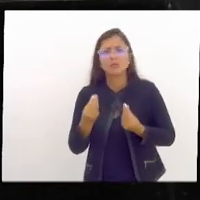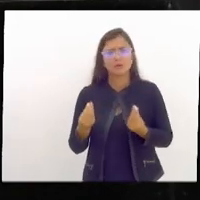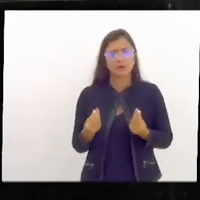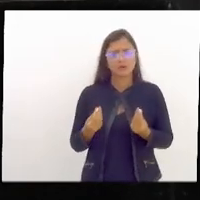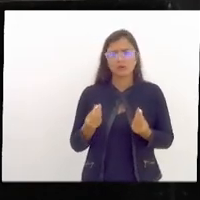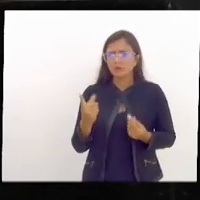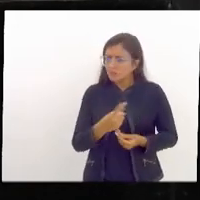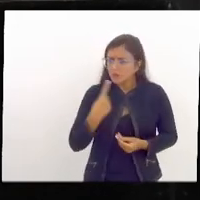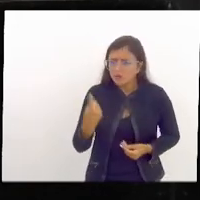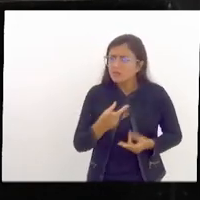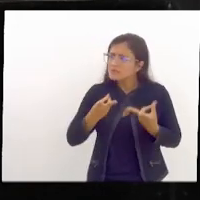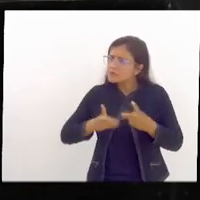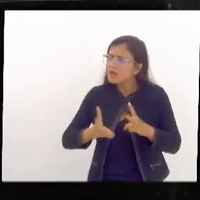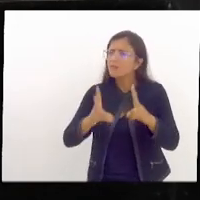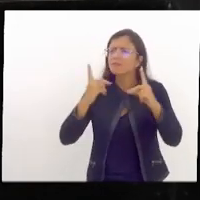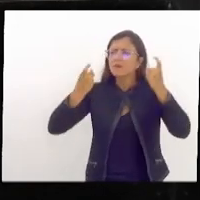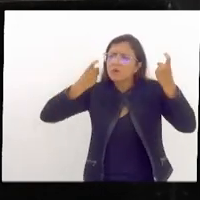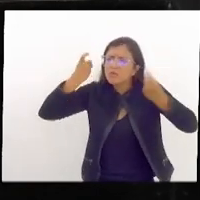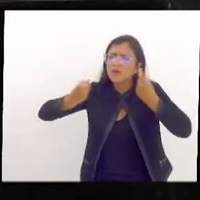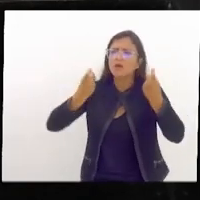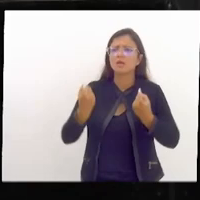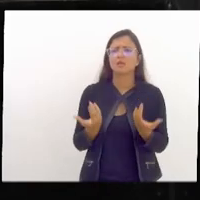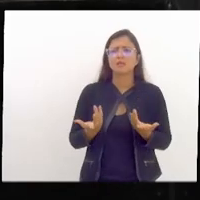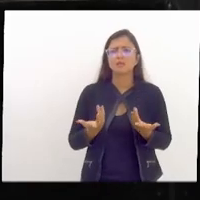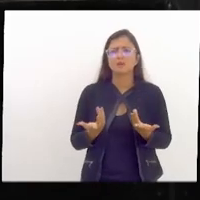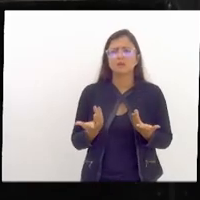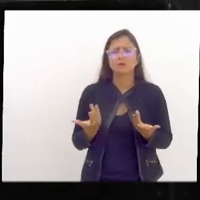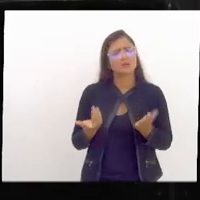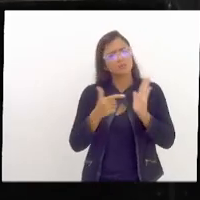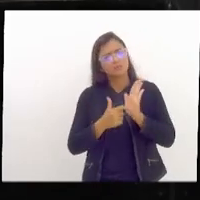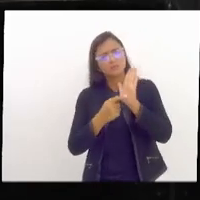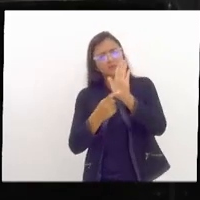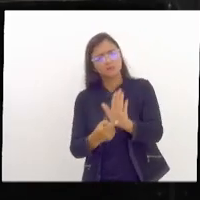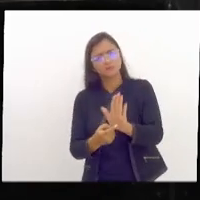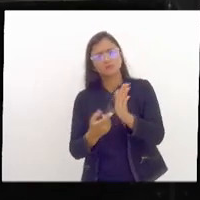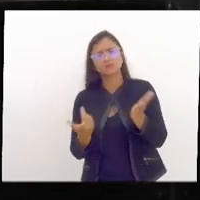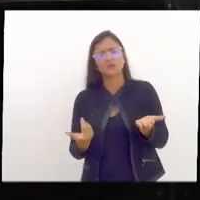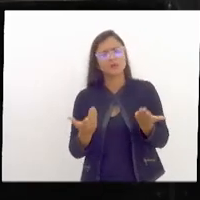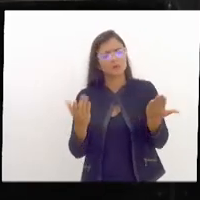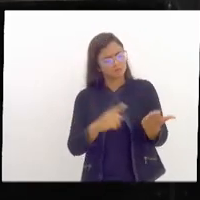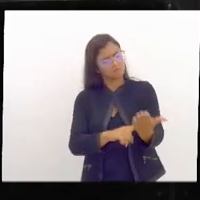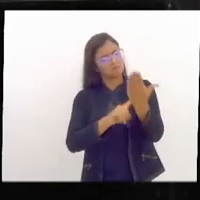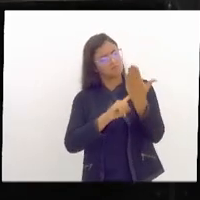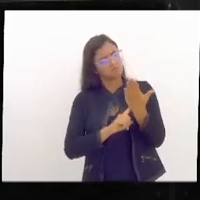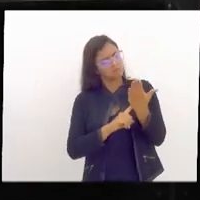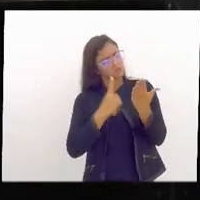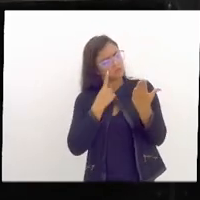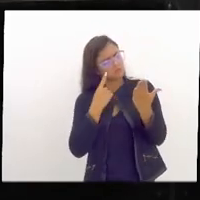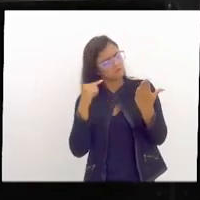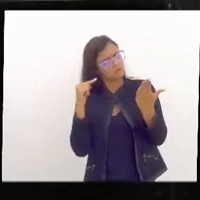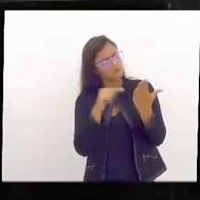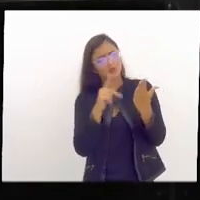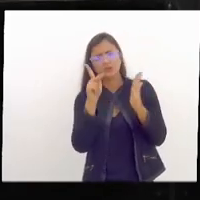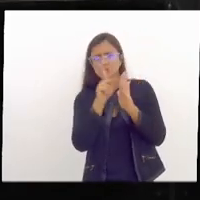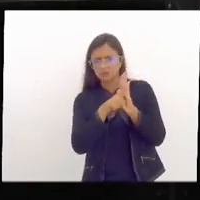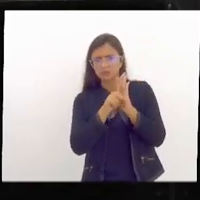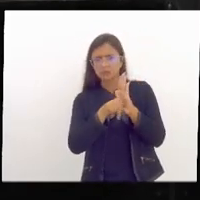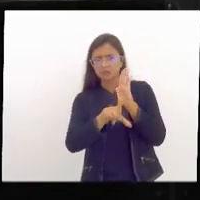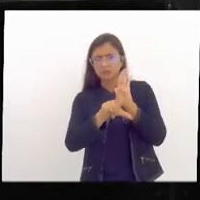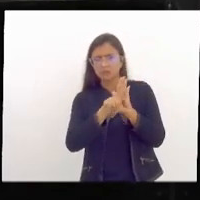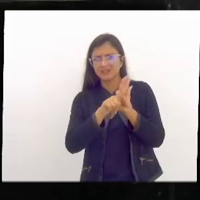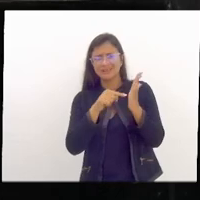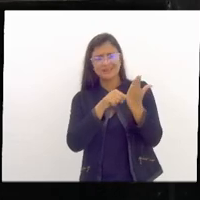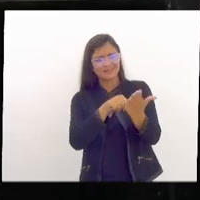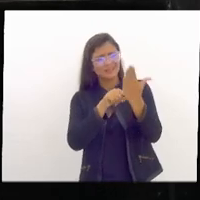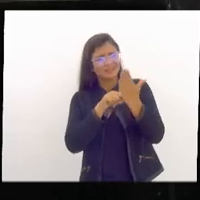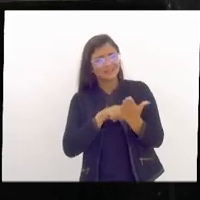mantra dito nessa casa. E aí a gente apresenta, ou pelo menos recebe a apresentação de um projeto de lei sem